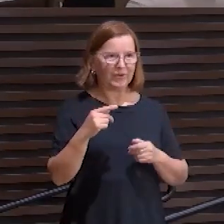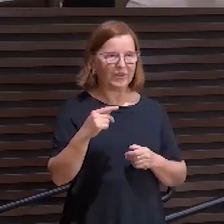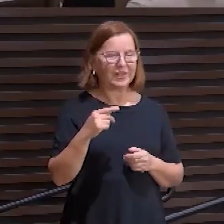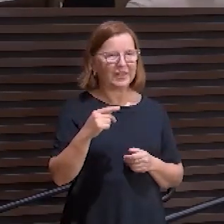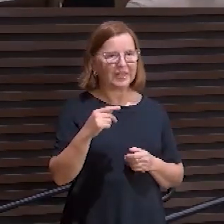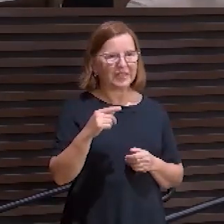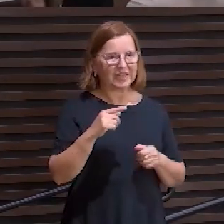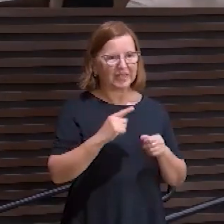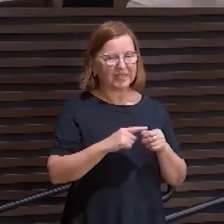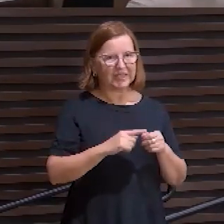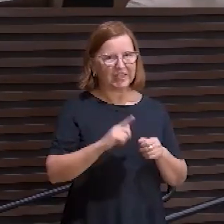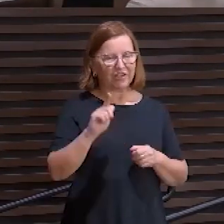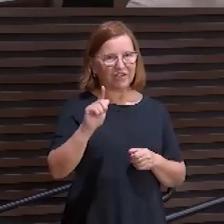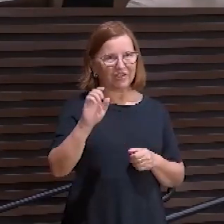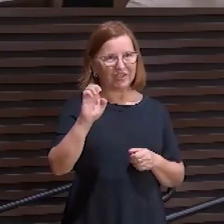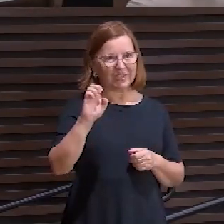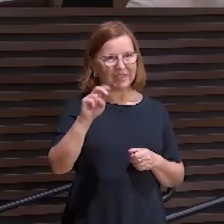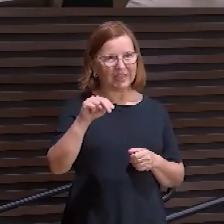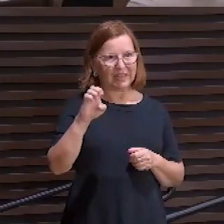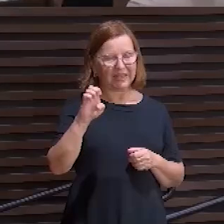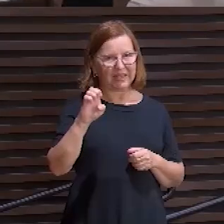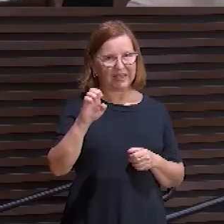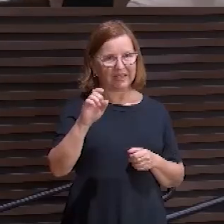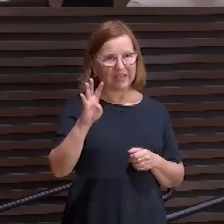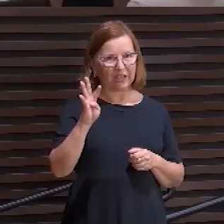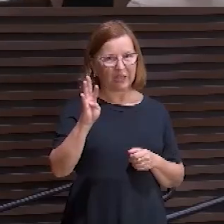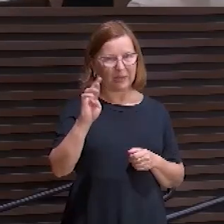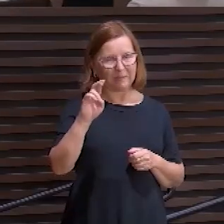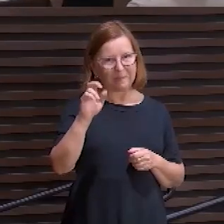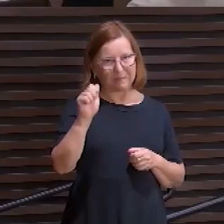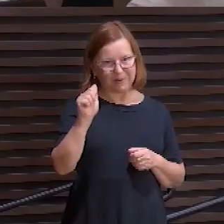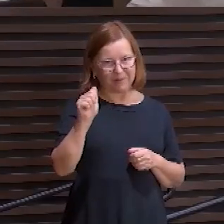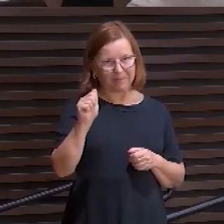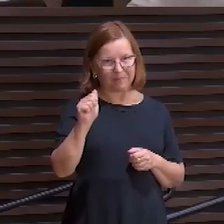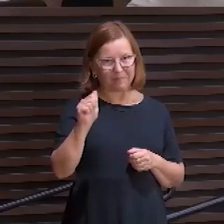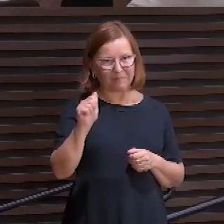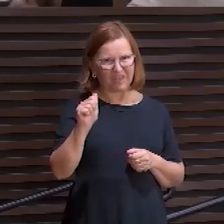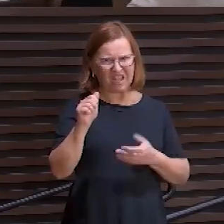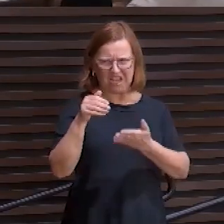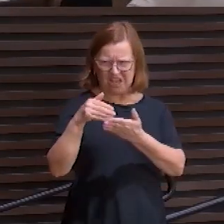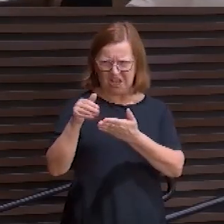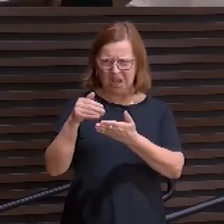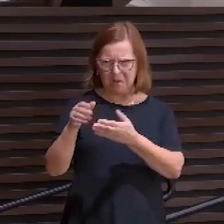Ele foi expulso da cidade, as autoridades acharam que